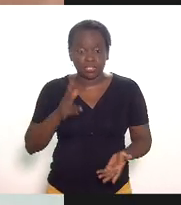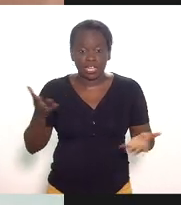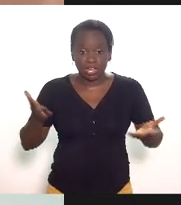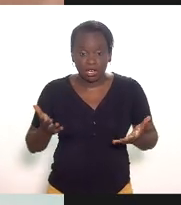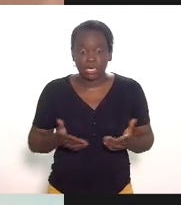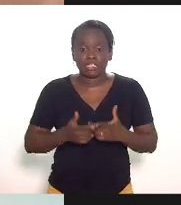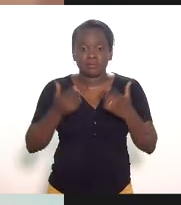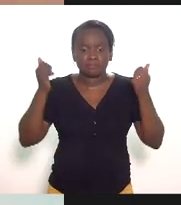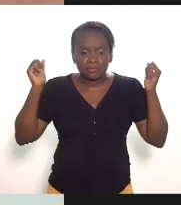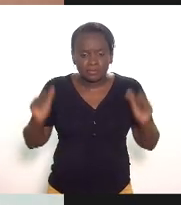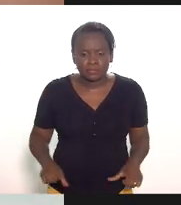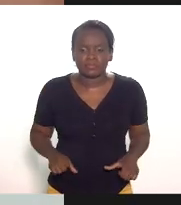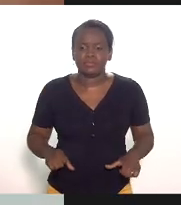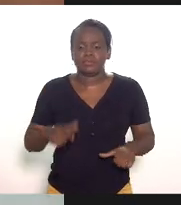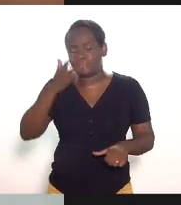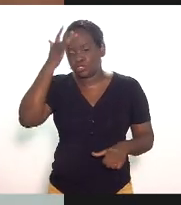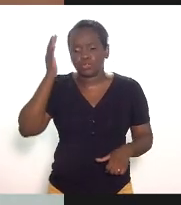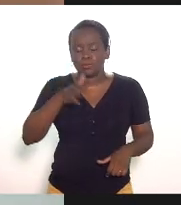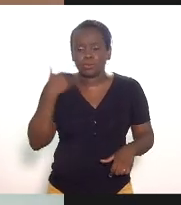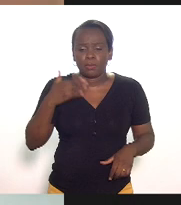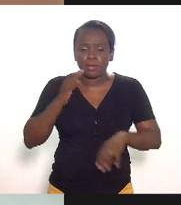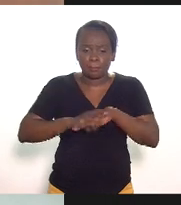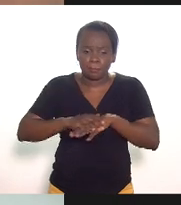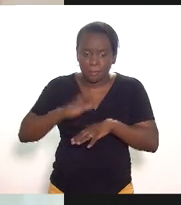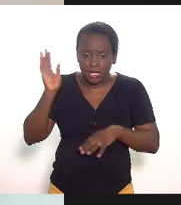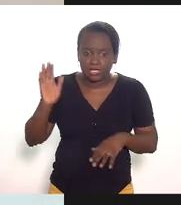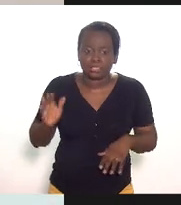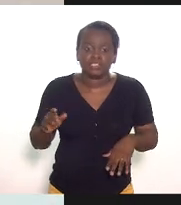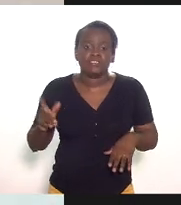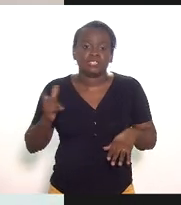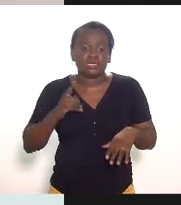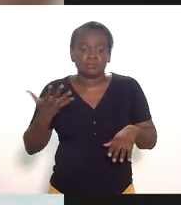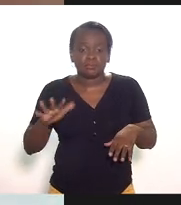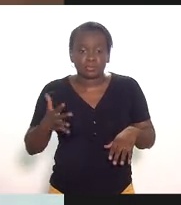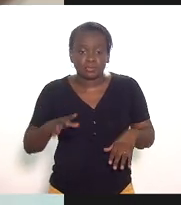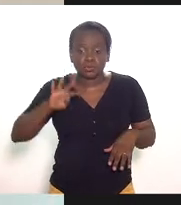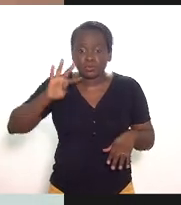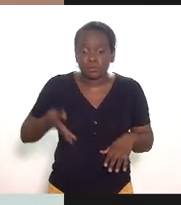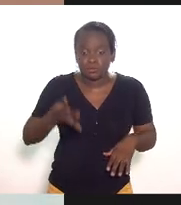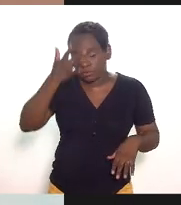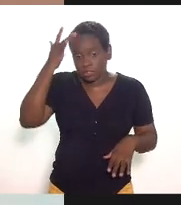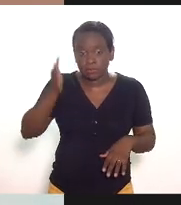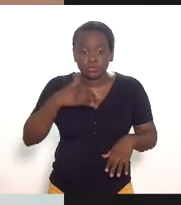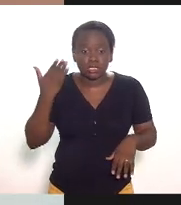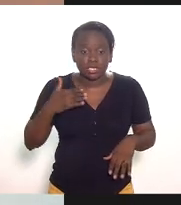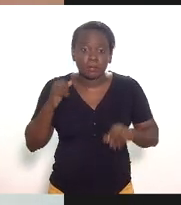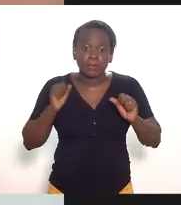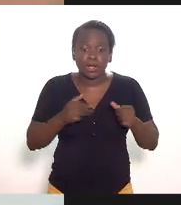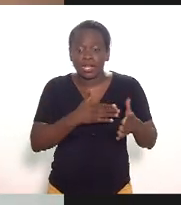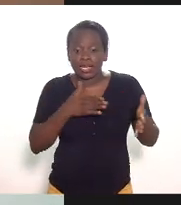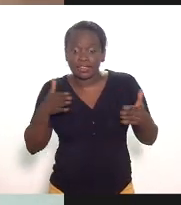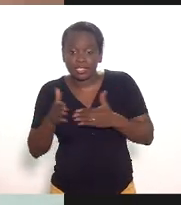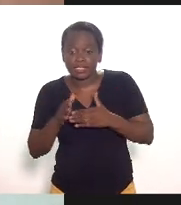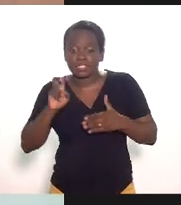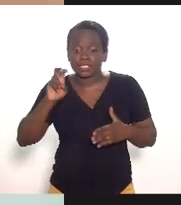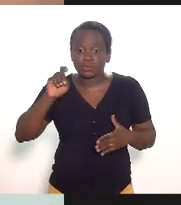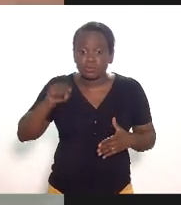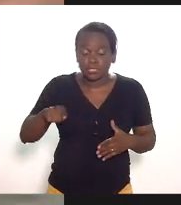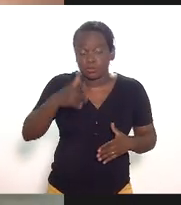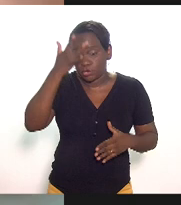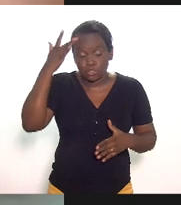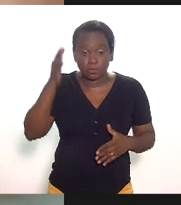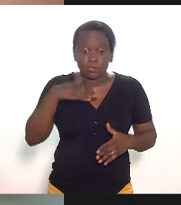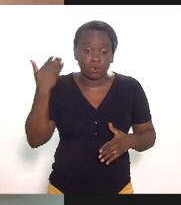mais grave, mais pessoas morrendo, né? Temos aí em média de 4 mil mortes, podemos chegar até 5 mil mortes, de